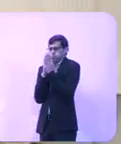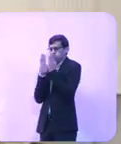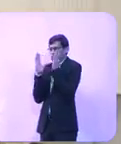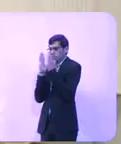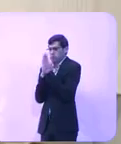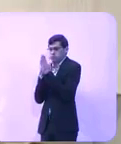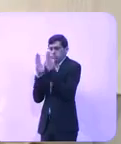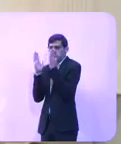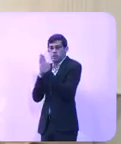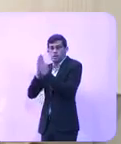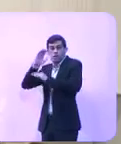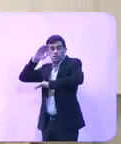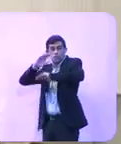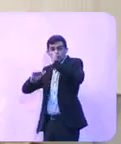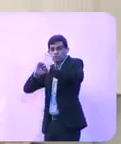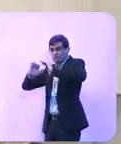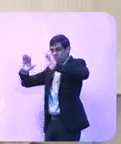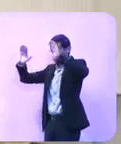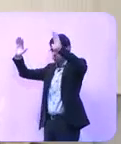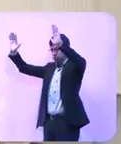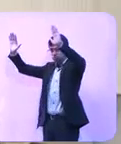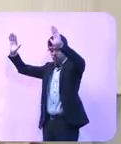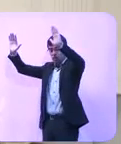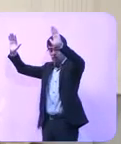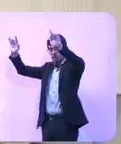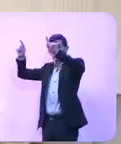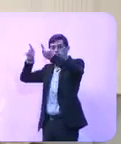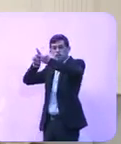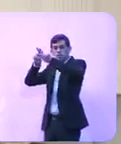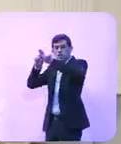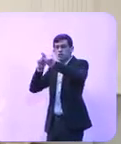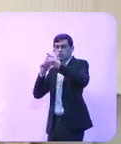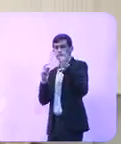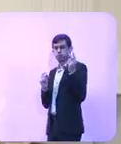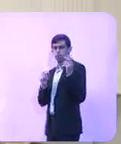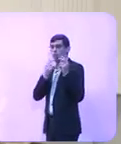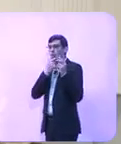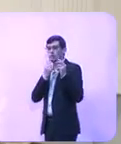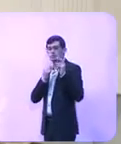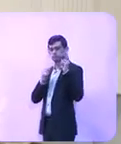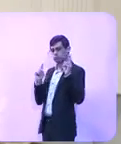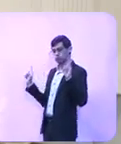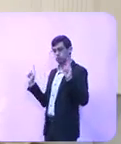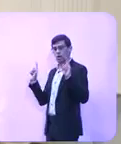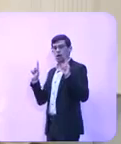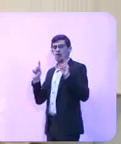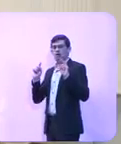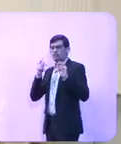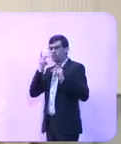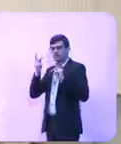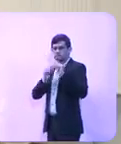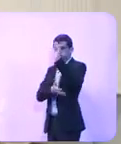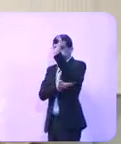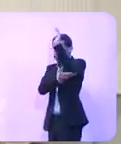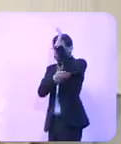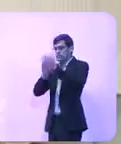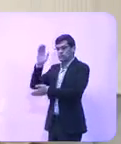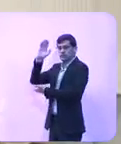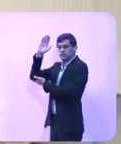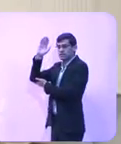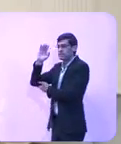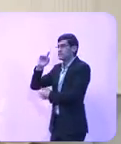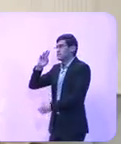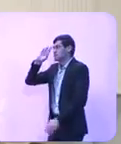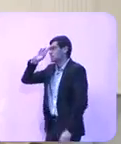e ele lá com as mãos estendidas, e Ur e Arão segurando as mãos dele, e ele dizendo assim: Senhor,